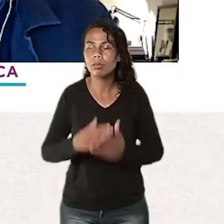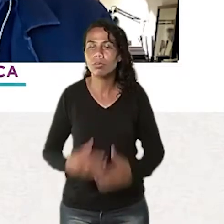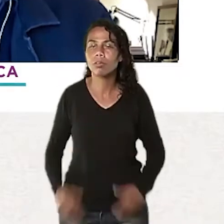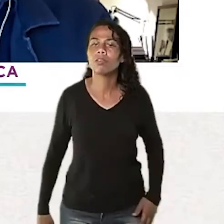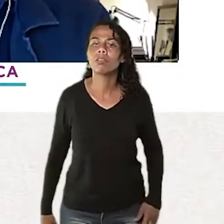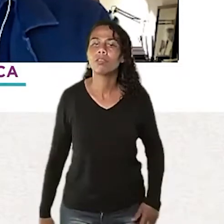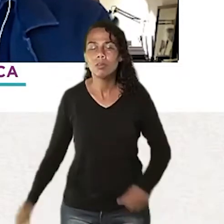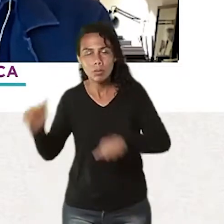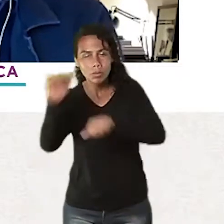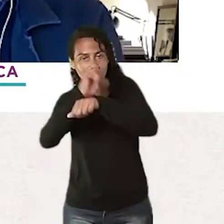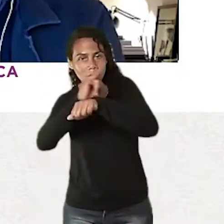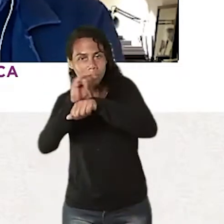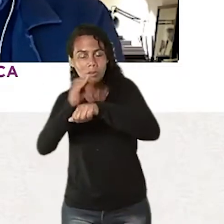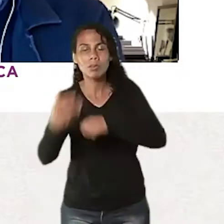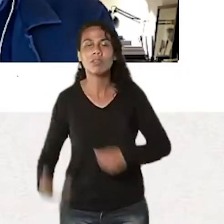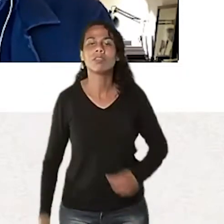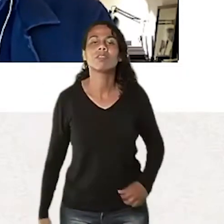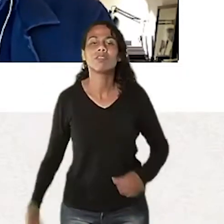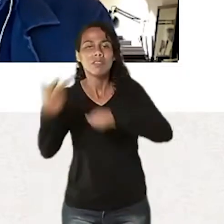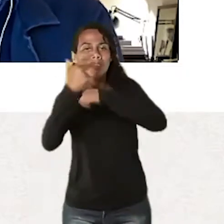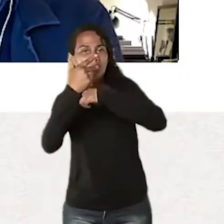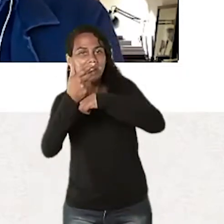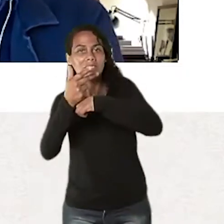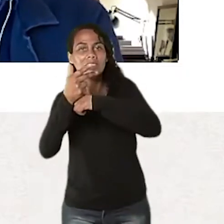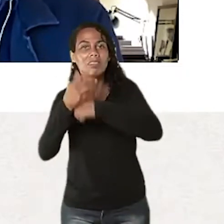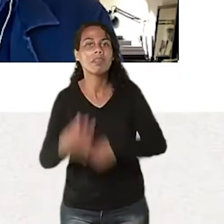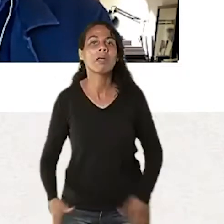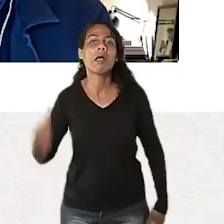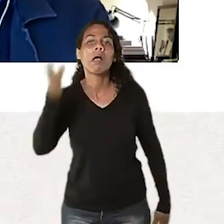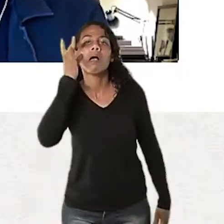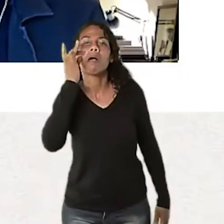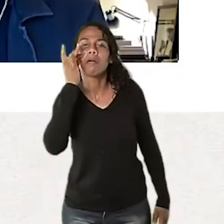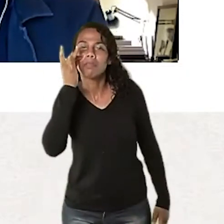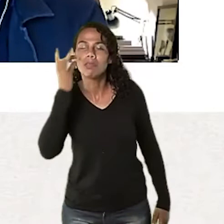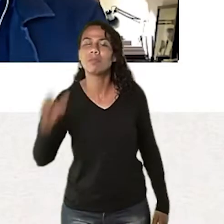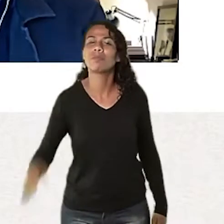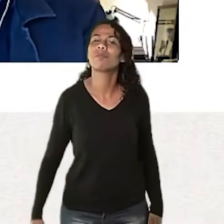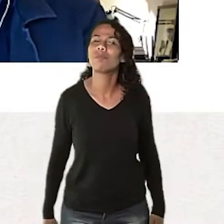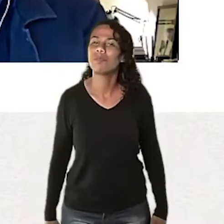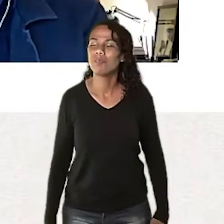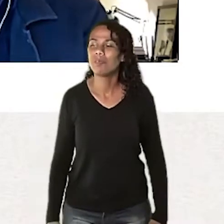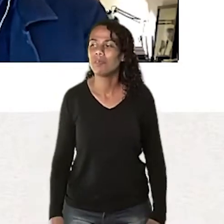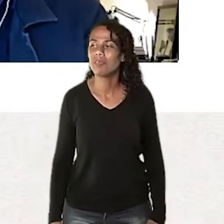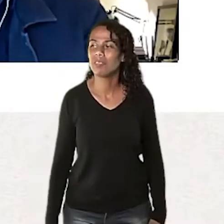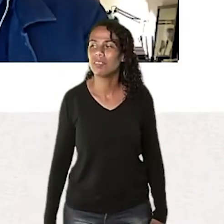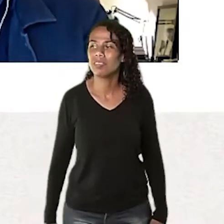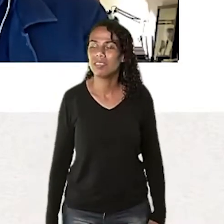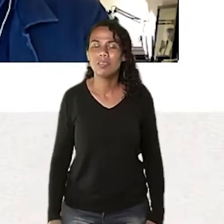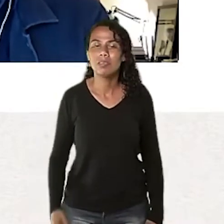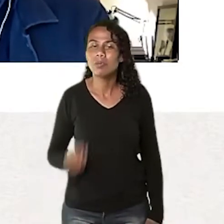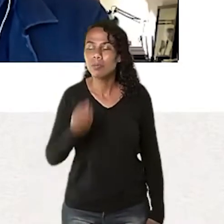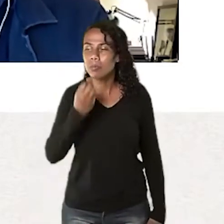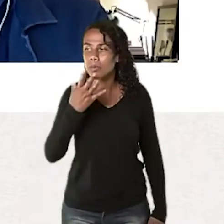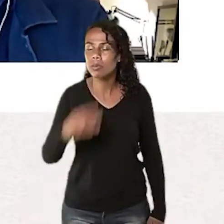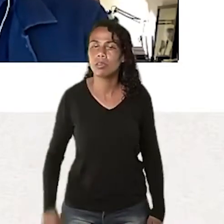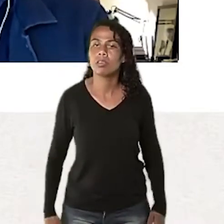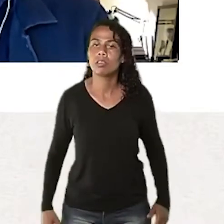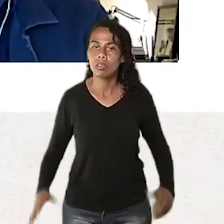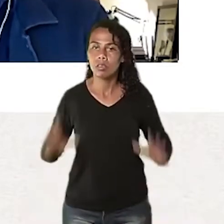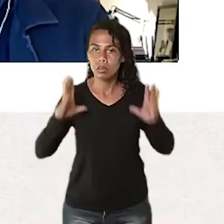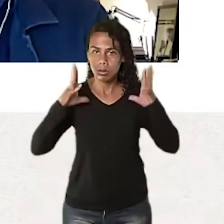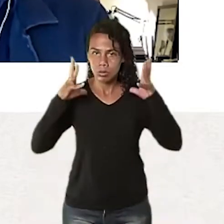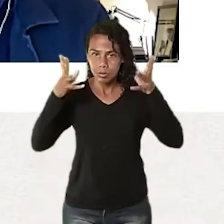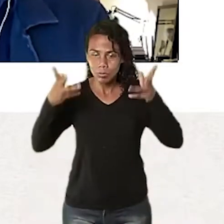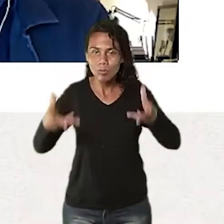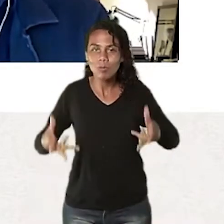Pois é. Eu tentei pegar. Você muda a cara, né? Você faz aquela cara de quem está no ar. Né? Eu tentei pegar. Gente, muito boa tarde, muito boa noite,